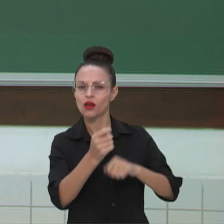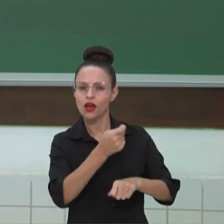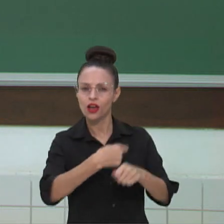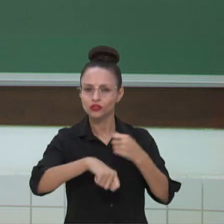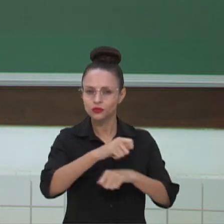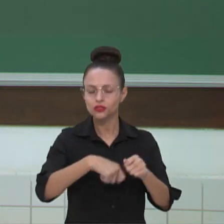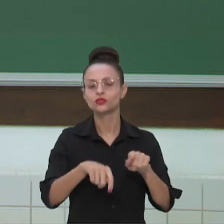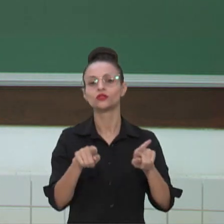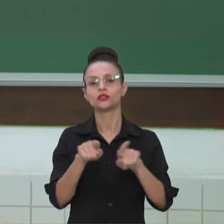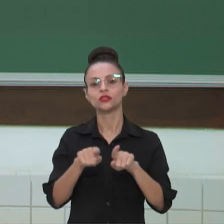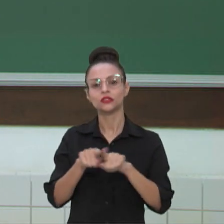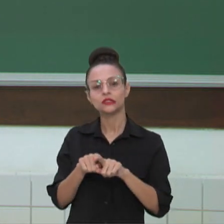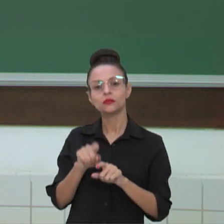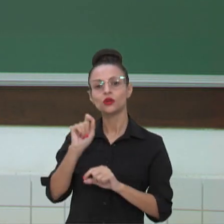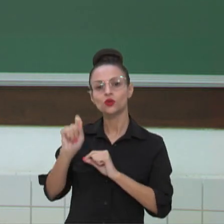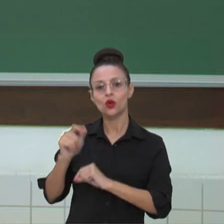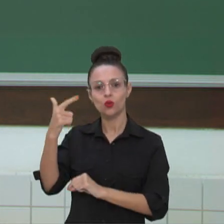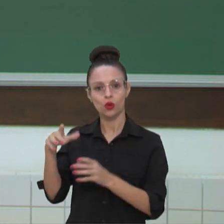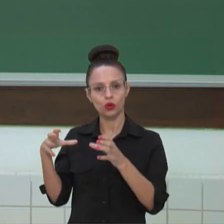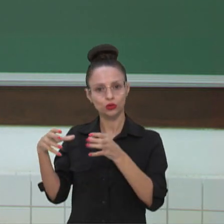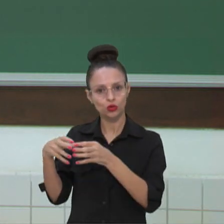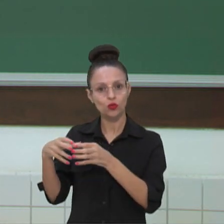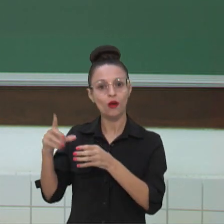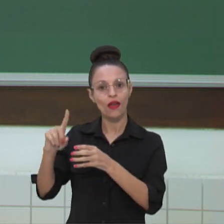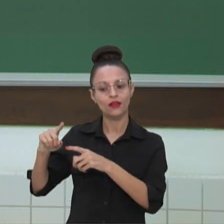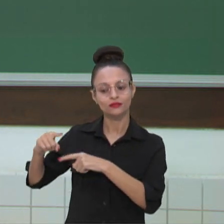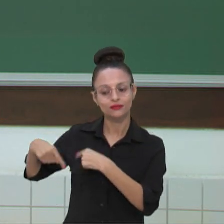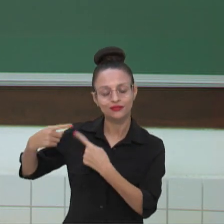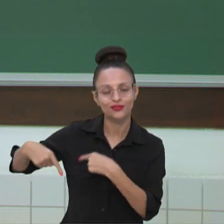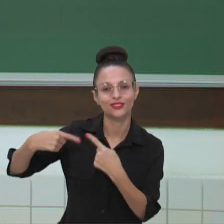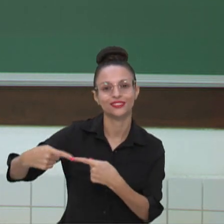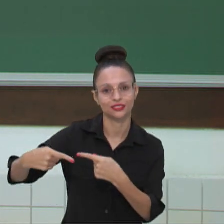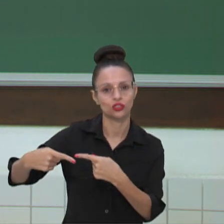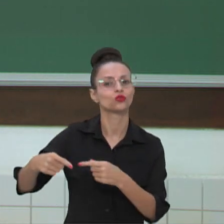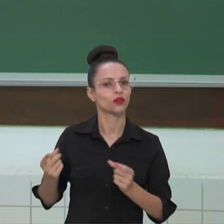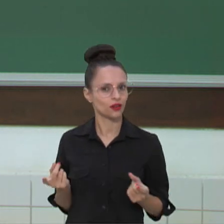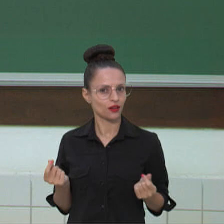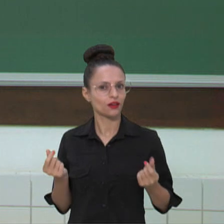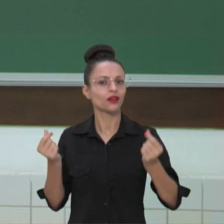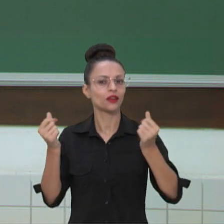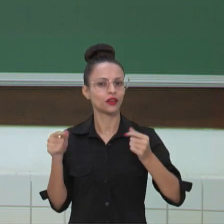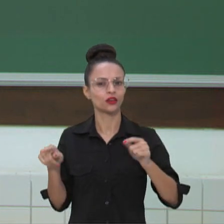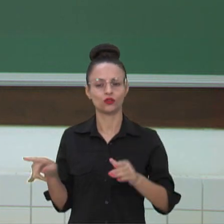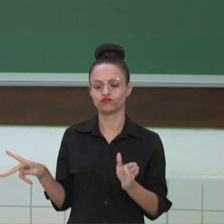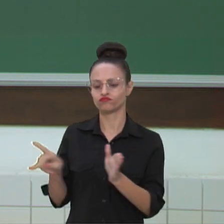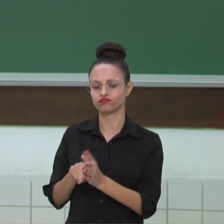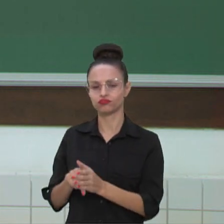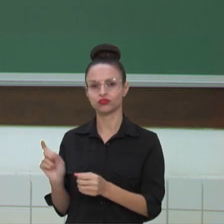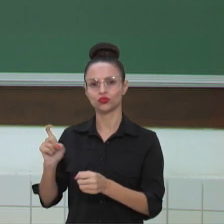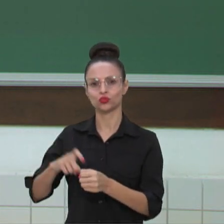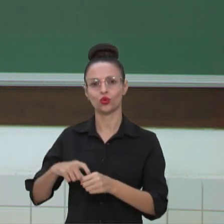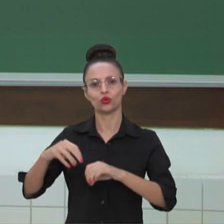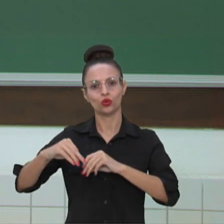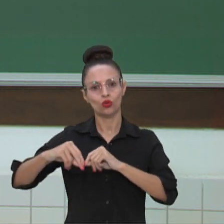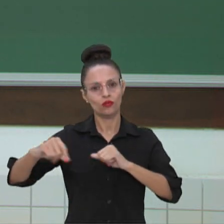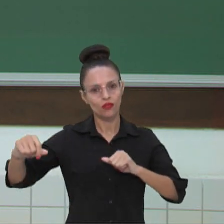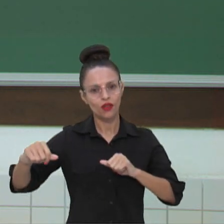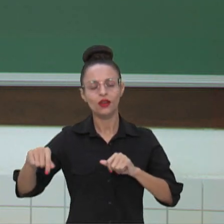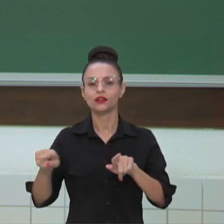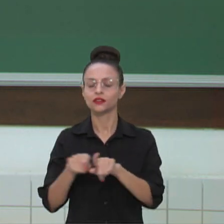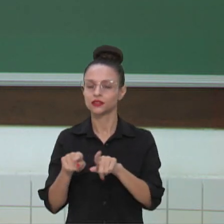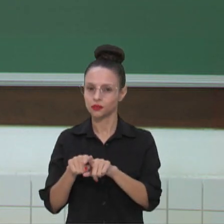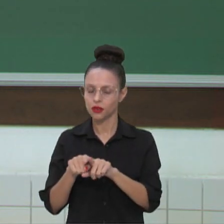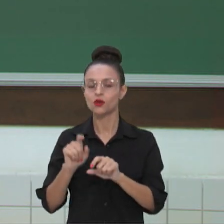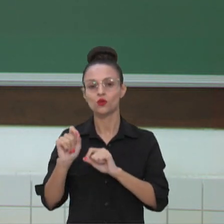Os crioulos, descendentes desses espanhóis, que eram ricos proprietários de terra, que eram donos de